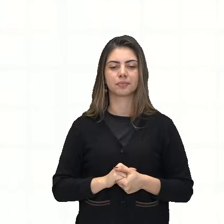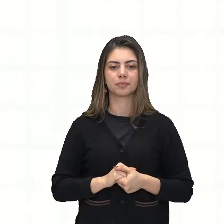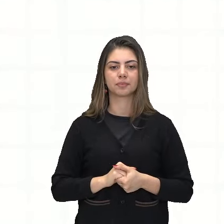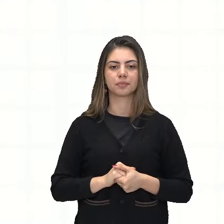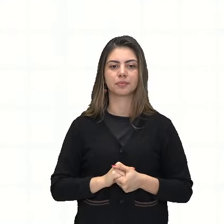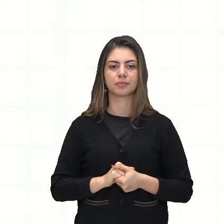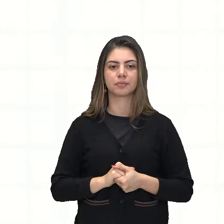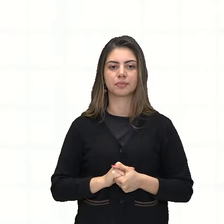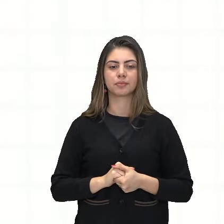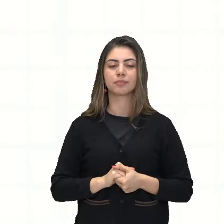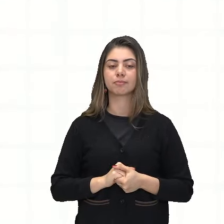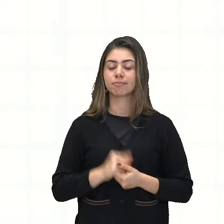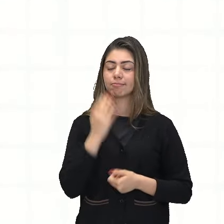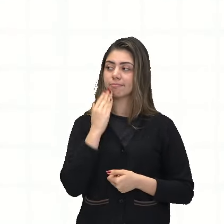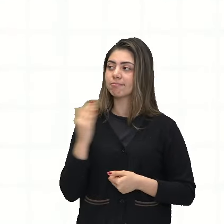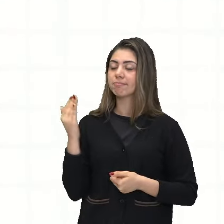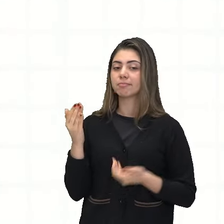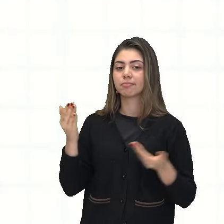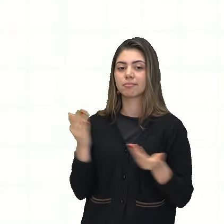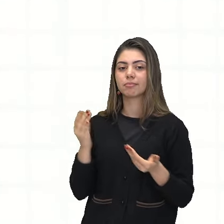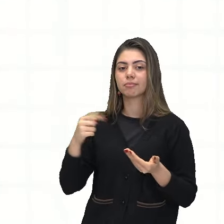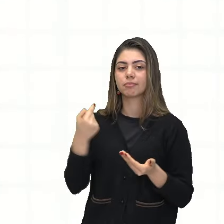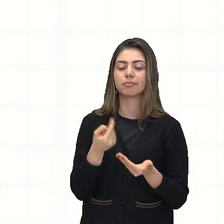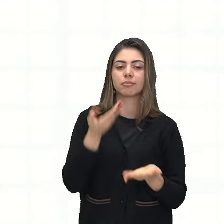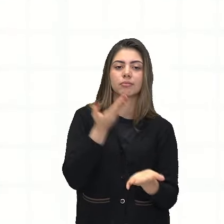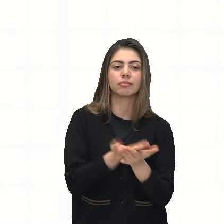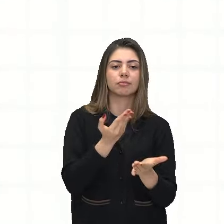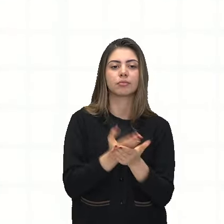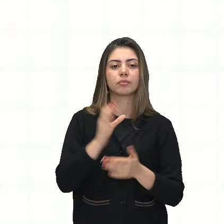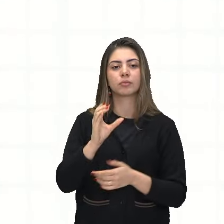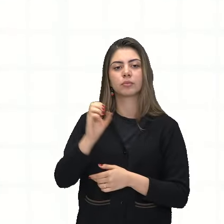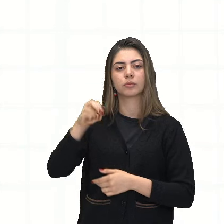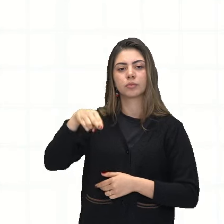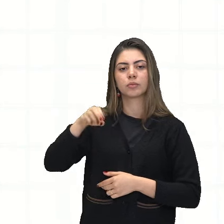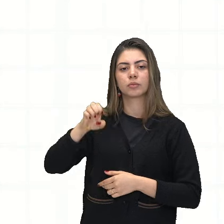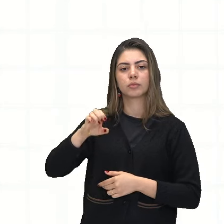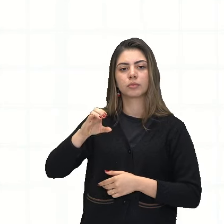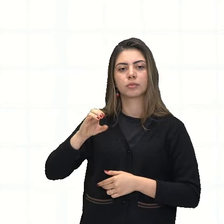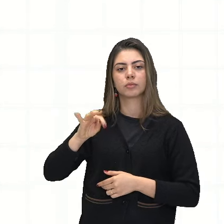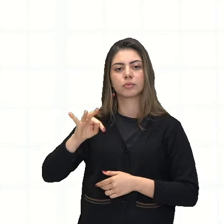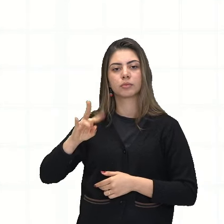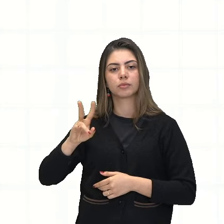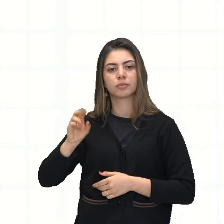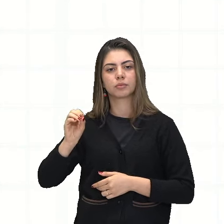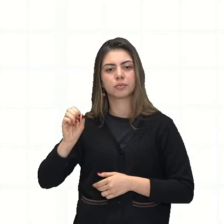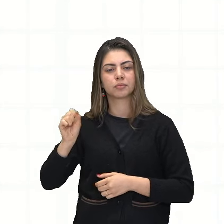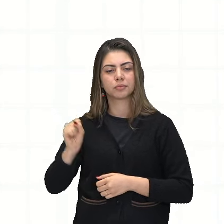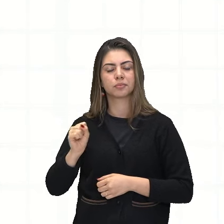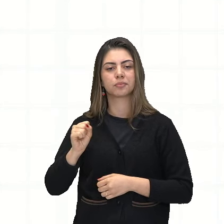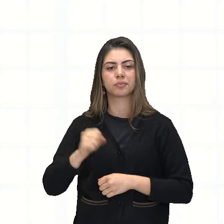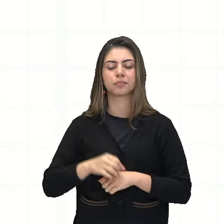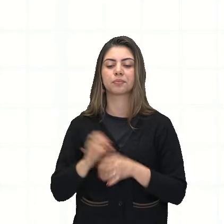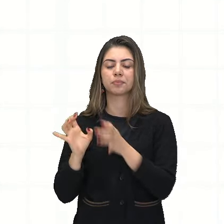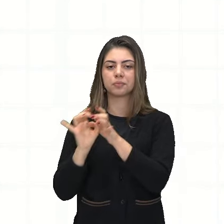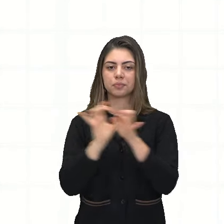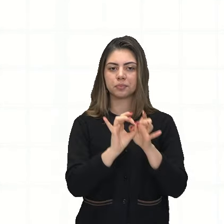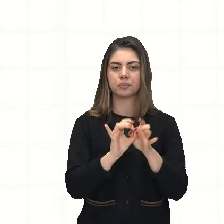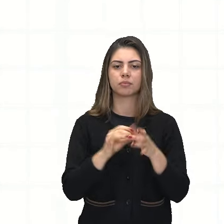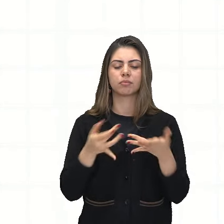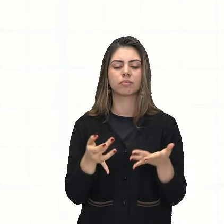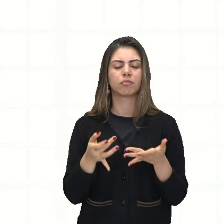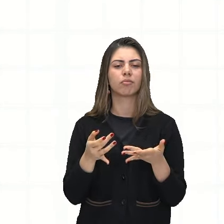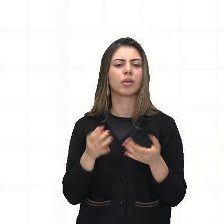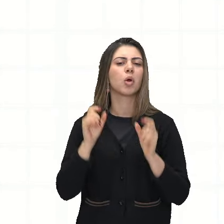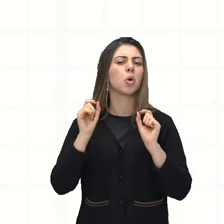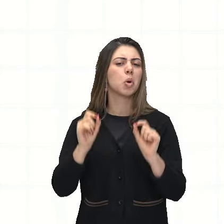conteúdo. Olha lá, agora vamos trabalhar o conceito de coesão por conectivos. O que são